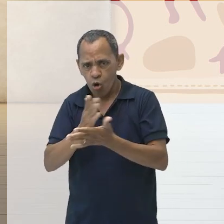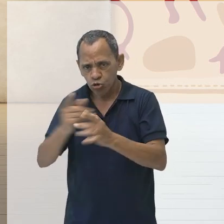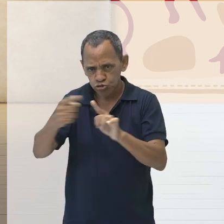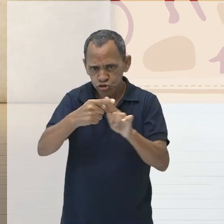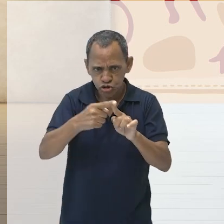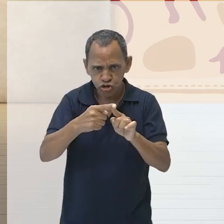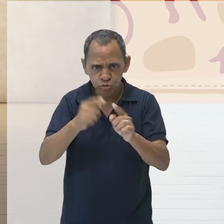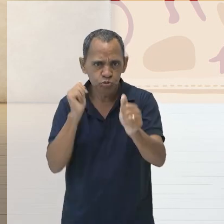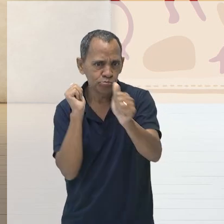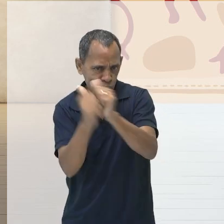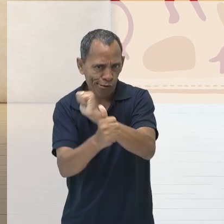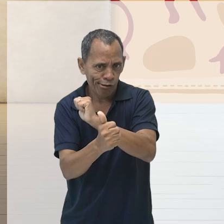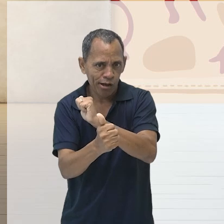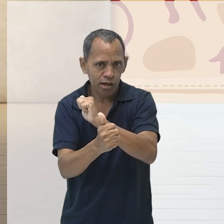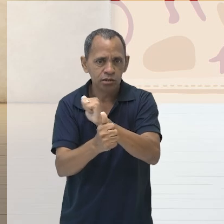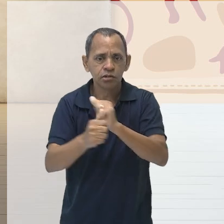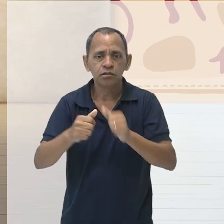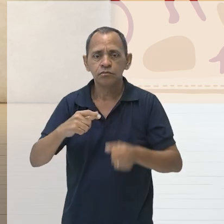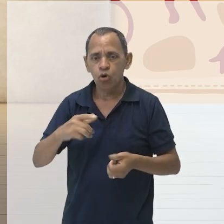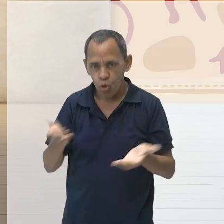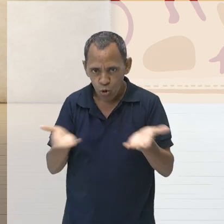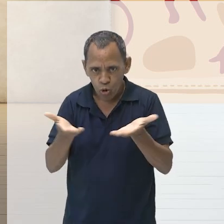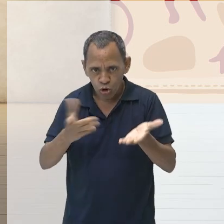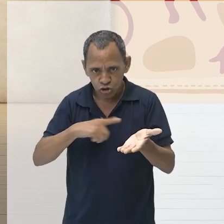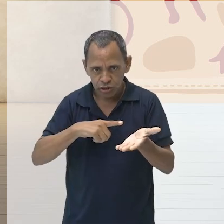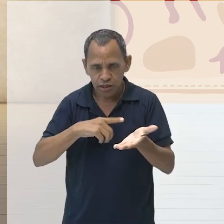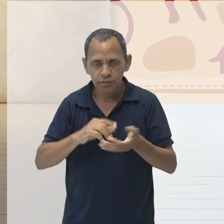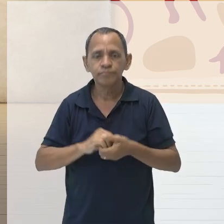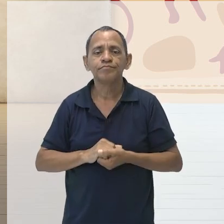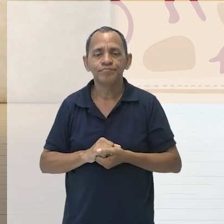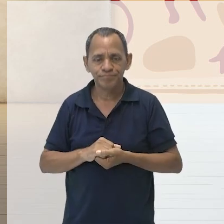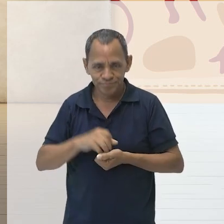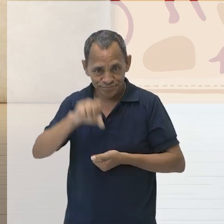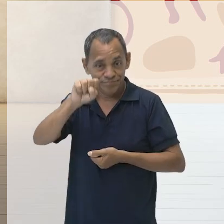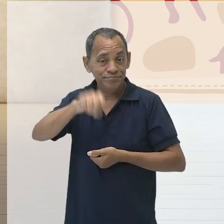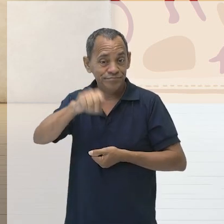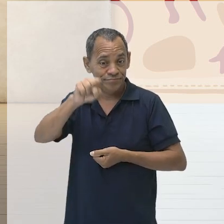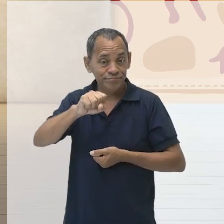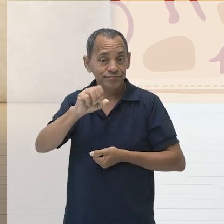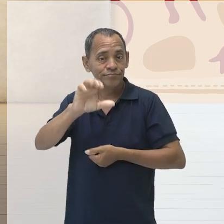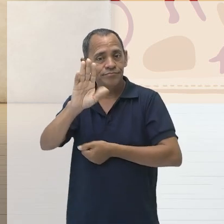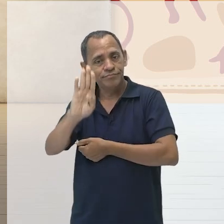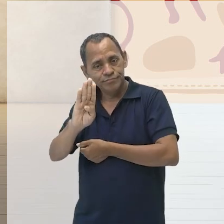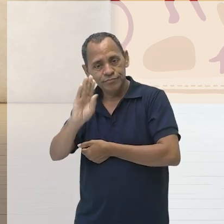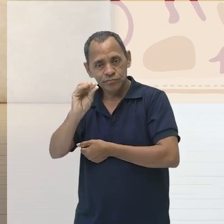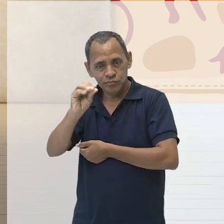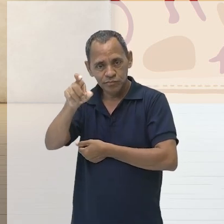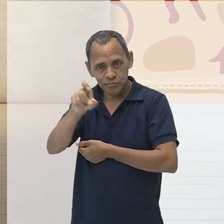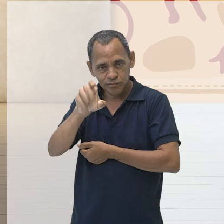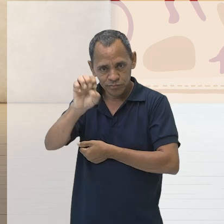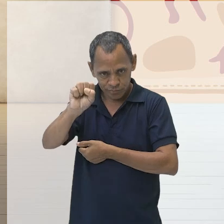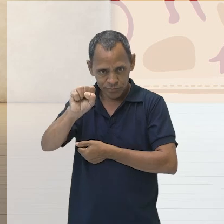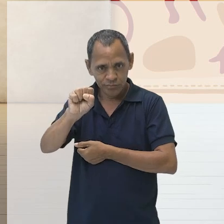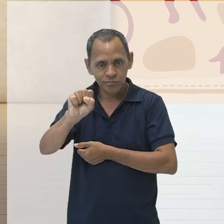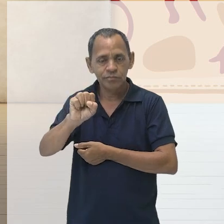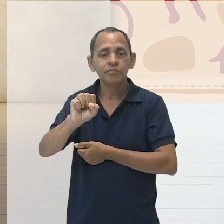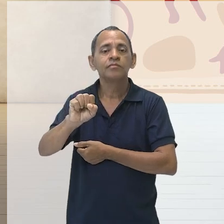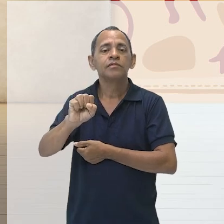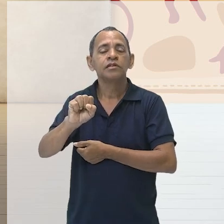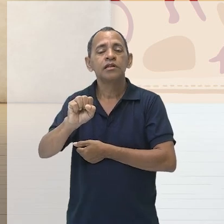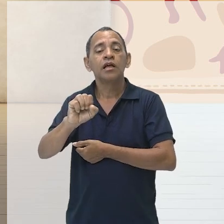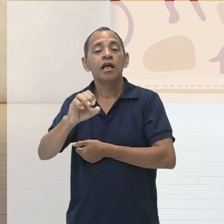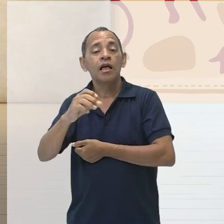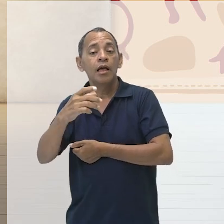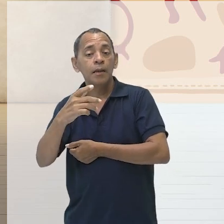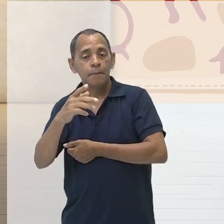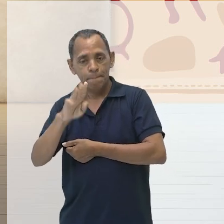Então, o pigme, ele consistia no pugilato, isto é, luta com os punhos,